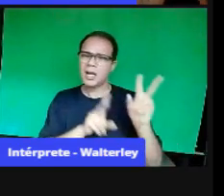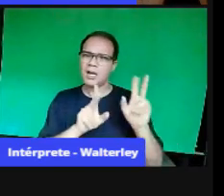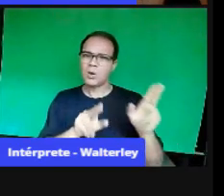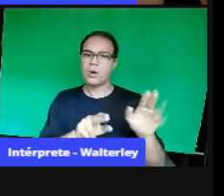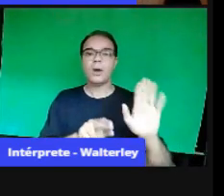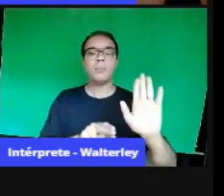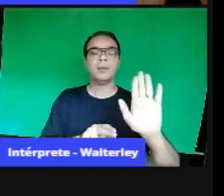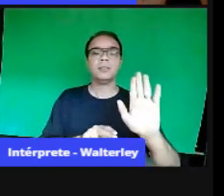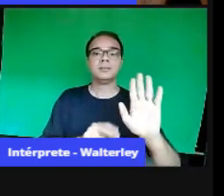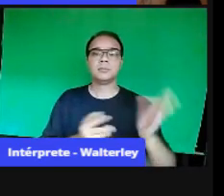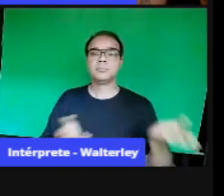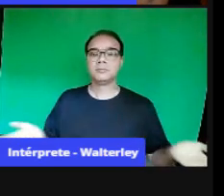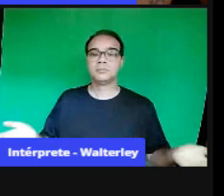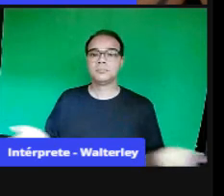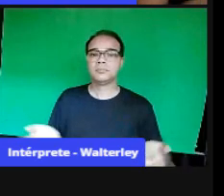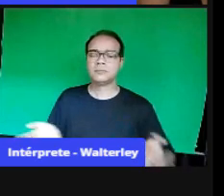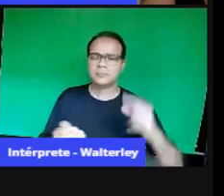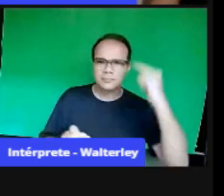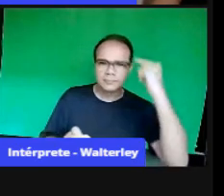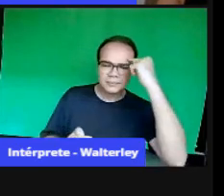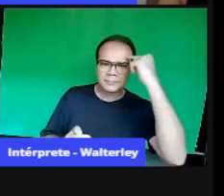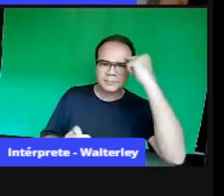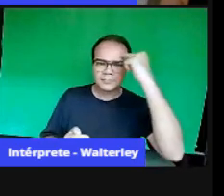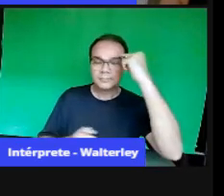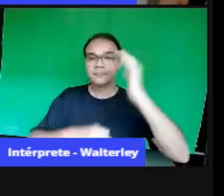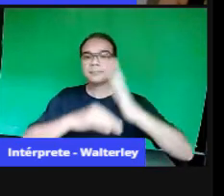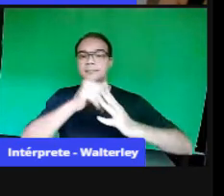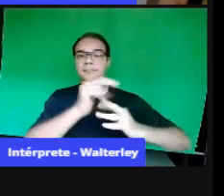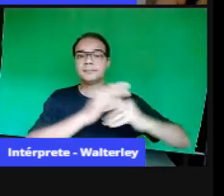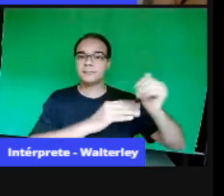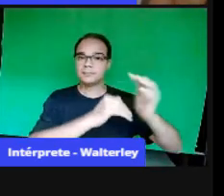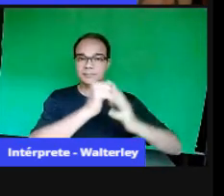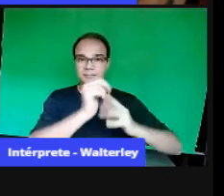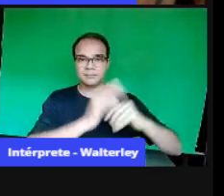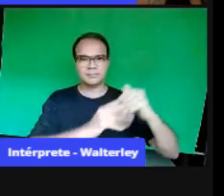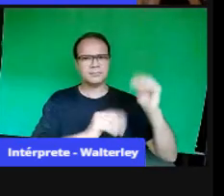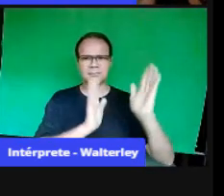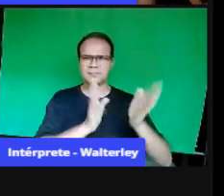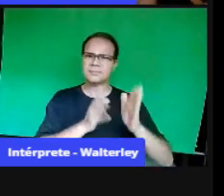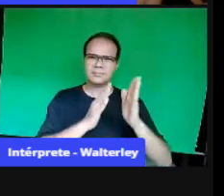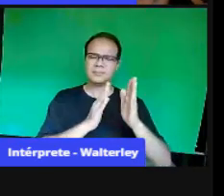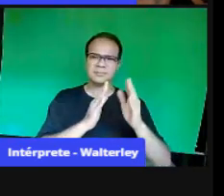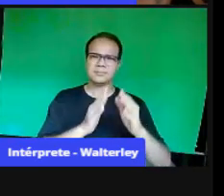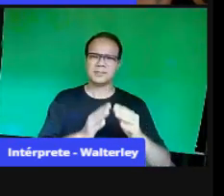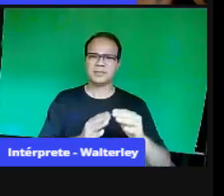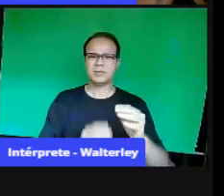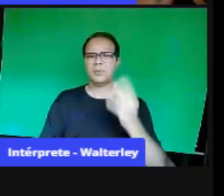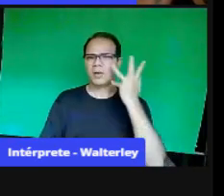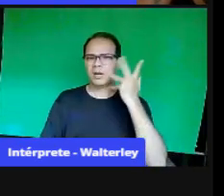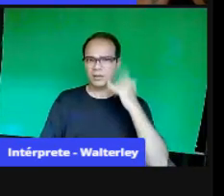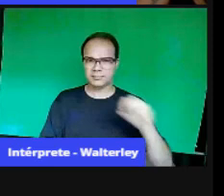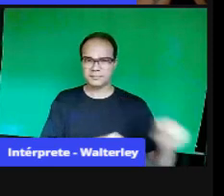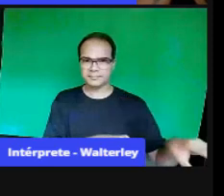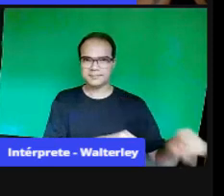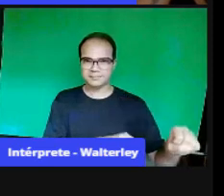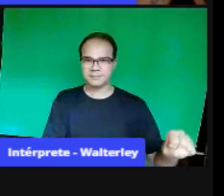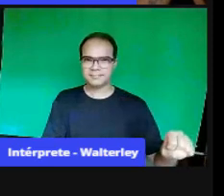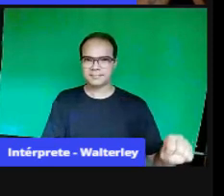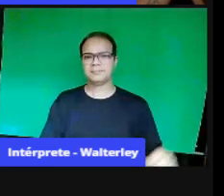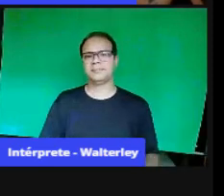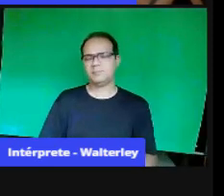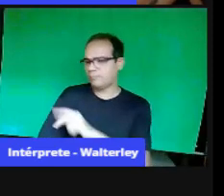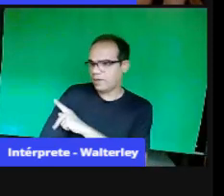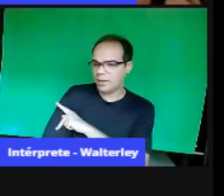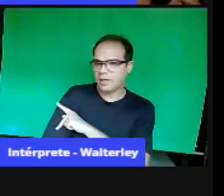em conta todas as questões das habilidades que foram elencadas no ensino do nível 1 também, ensino fundamental do nível